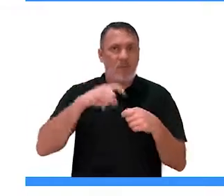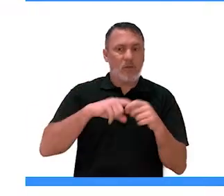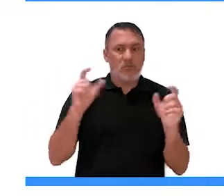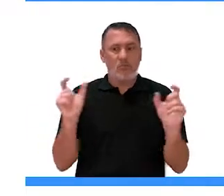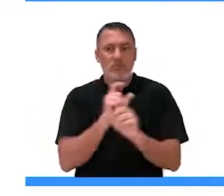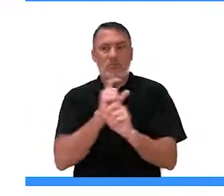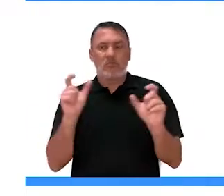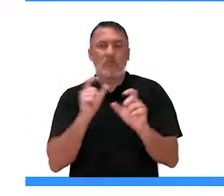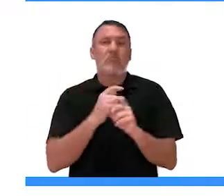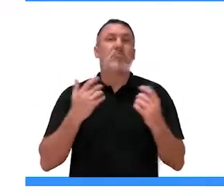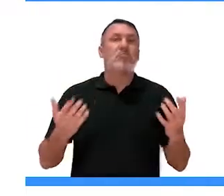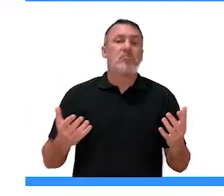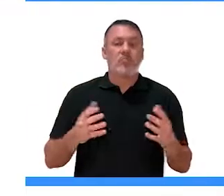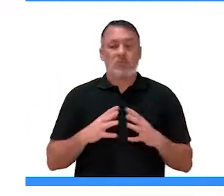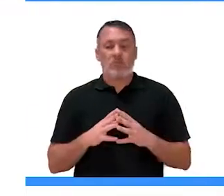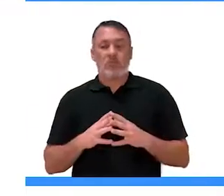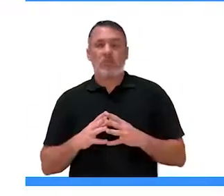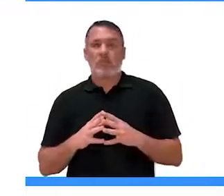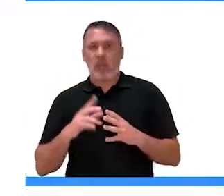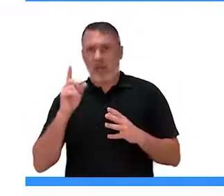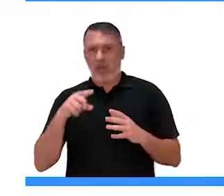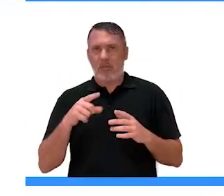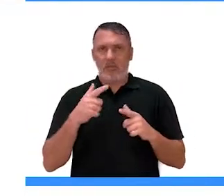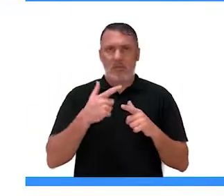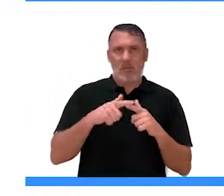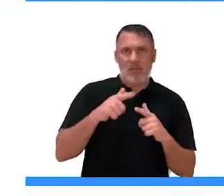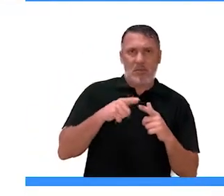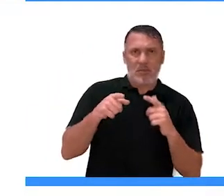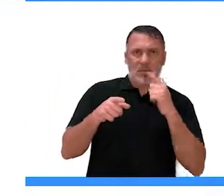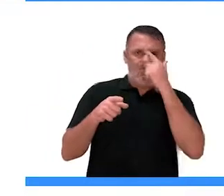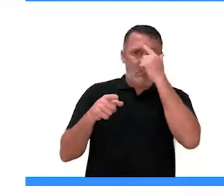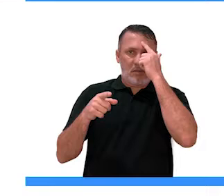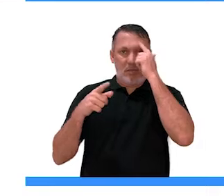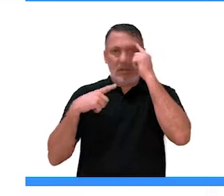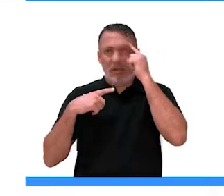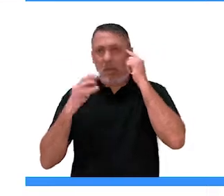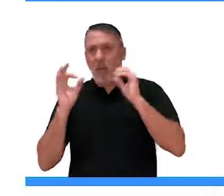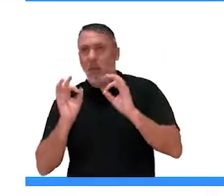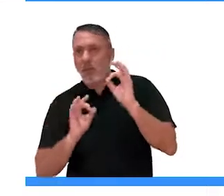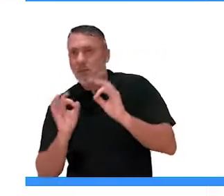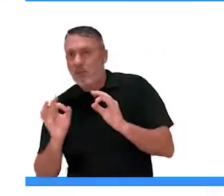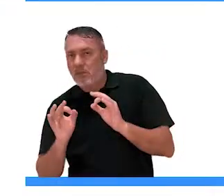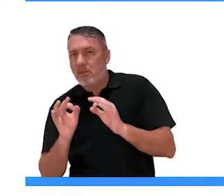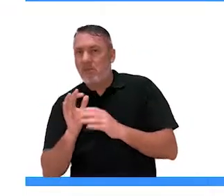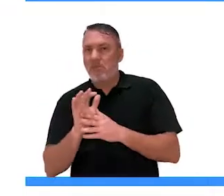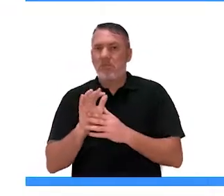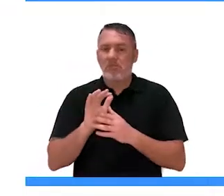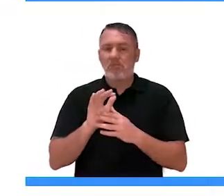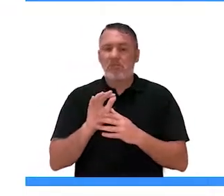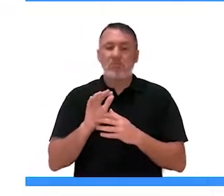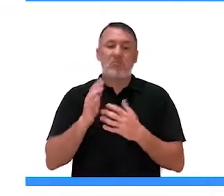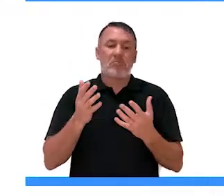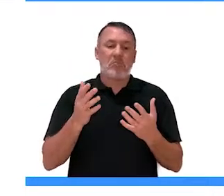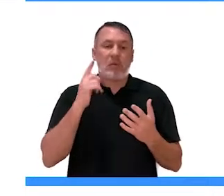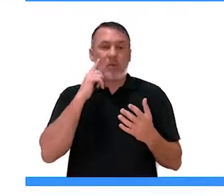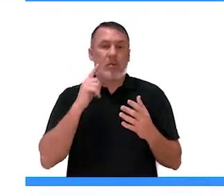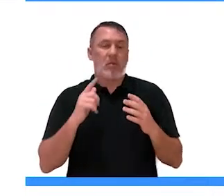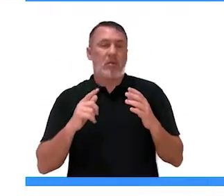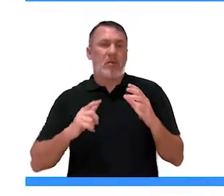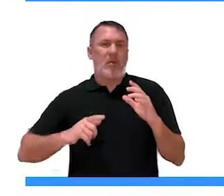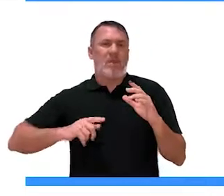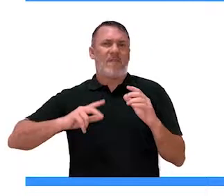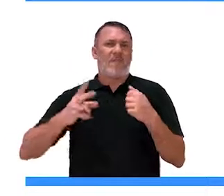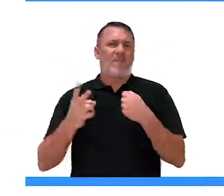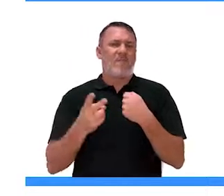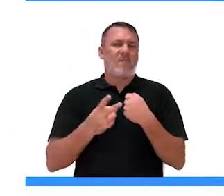volta que horas? Vamos dizer assim? Teria problema nessa questão de organização da interrogativa? Ou utilização